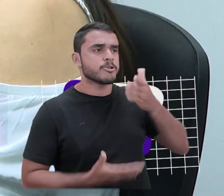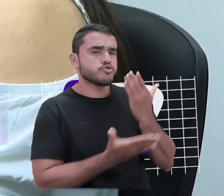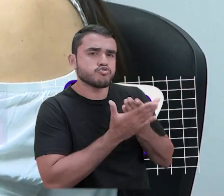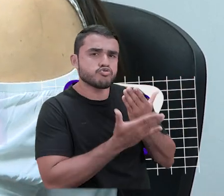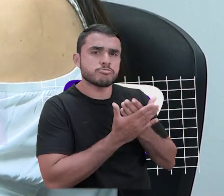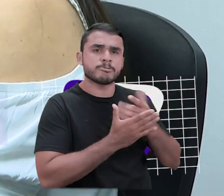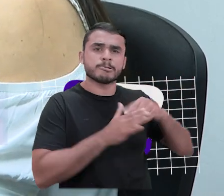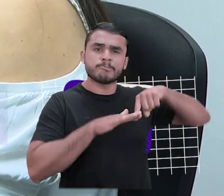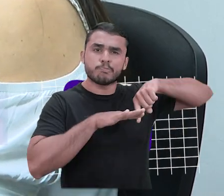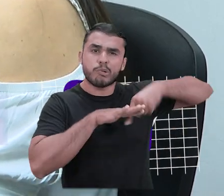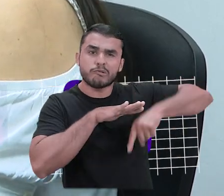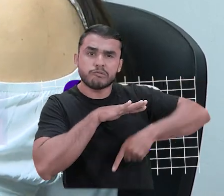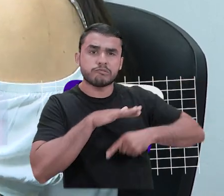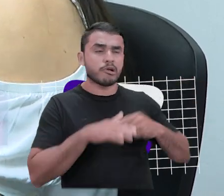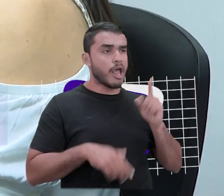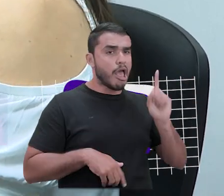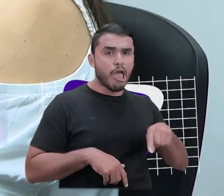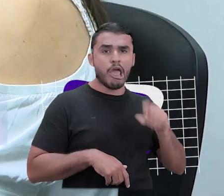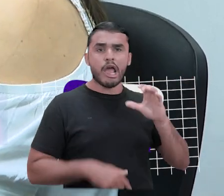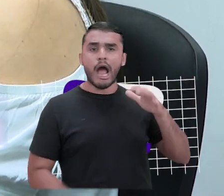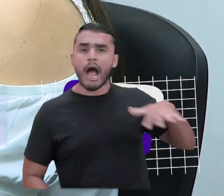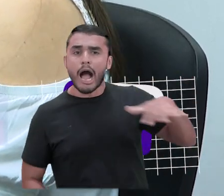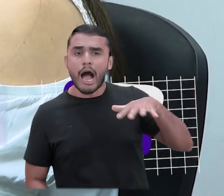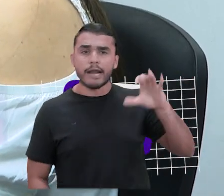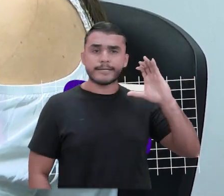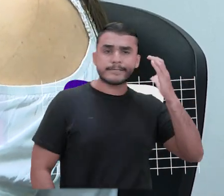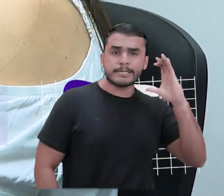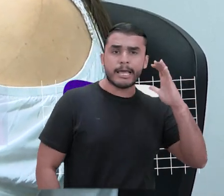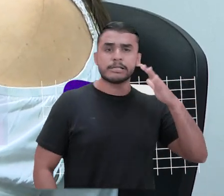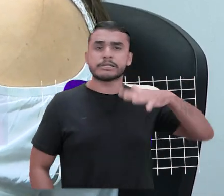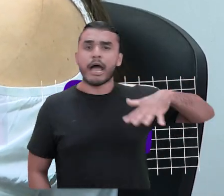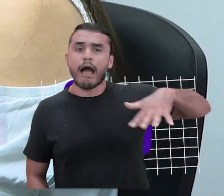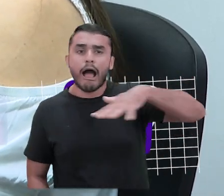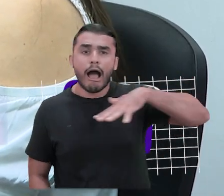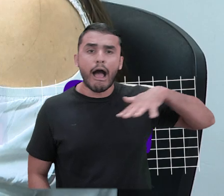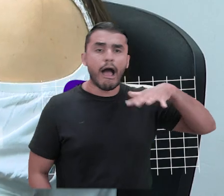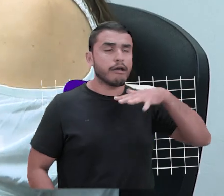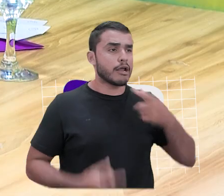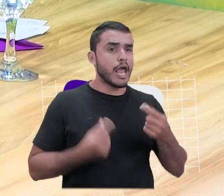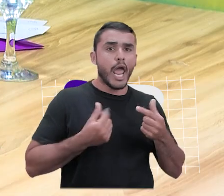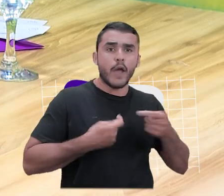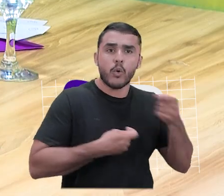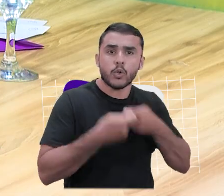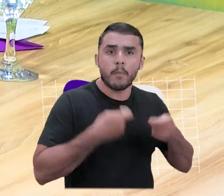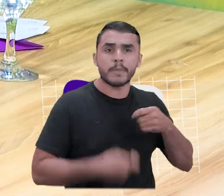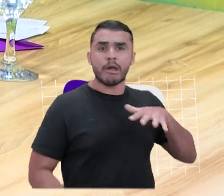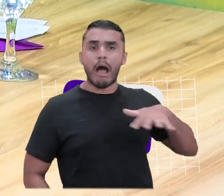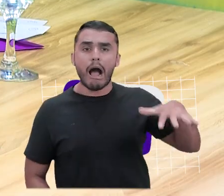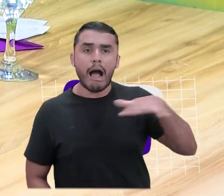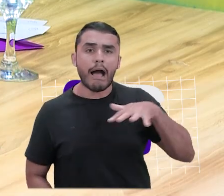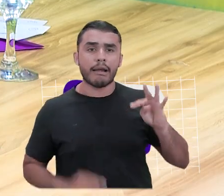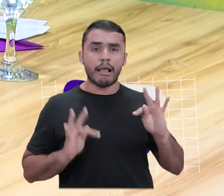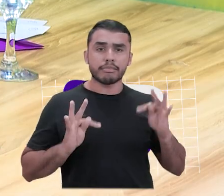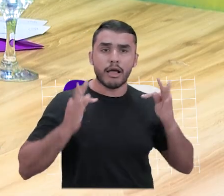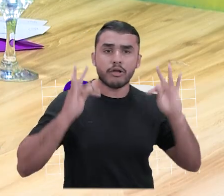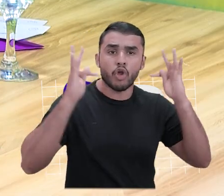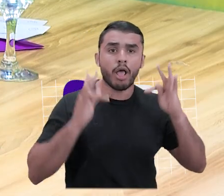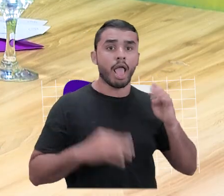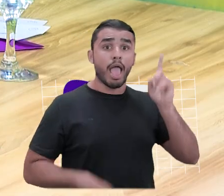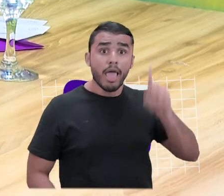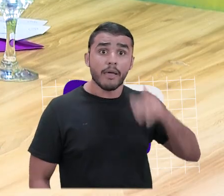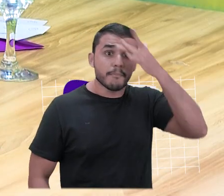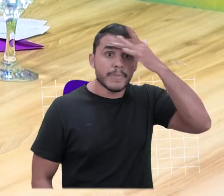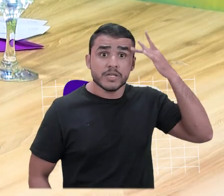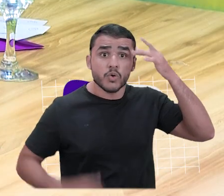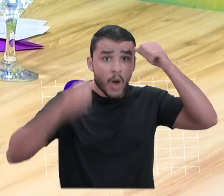questões de aprendizagem. Entendeu? Não tô invalidando essa parte. O que eu